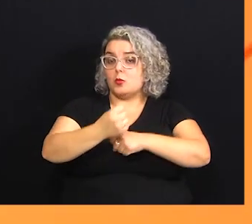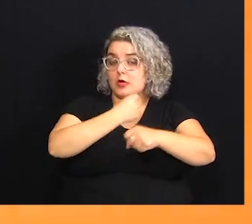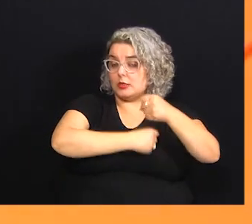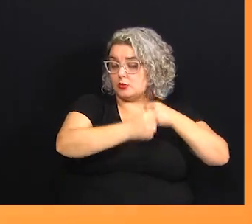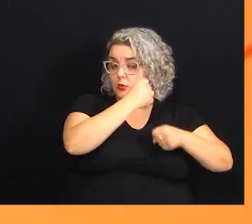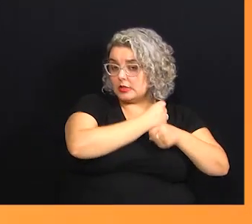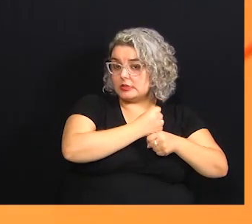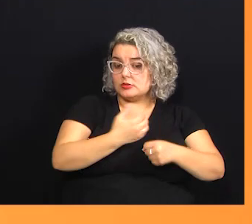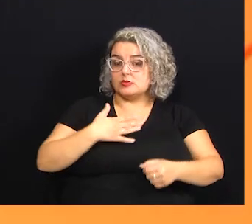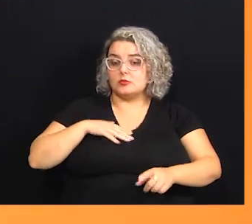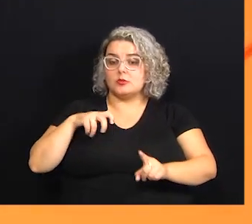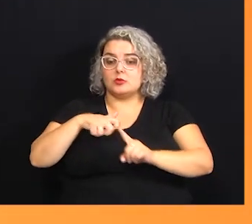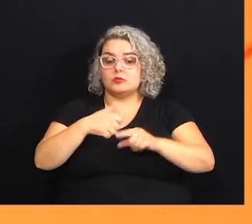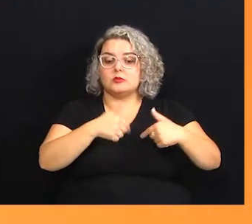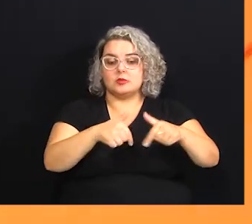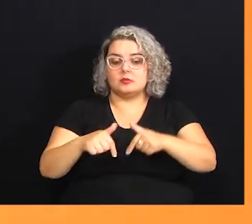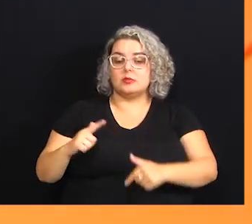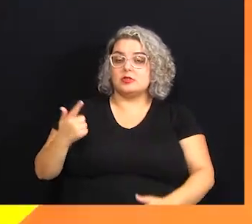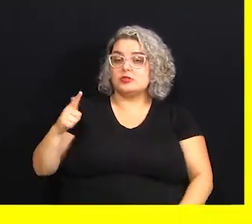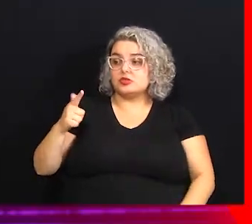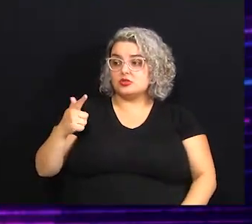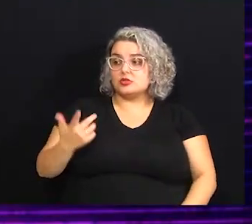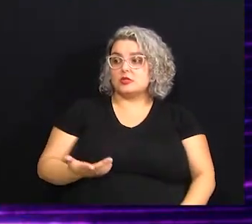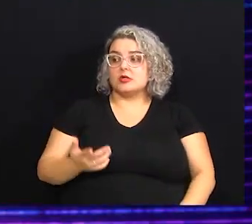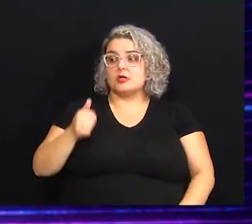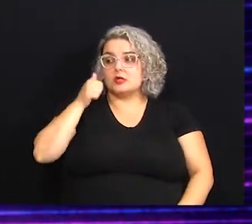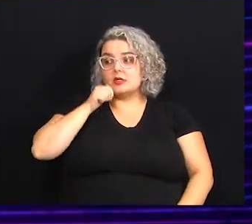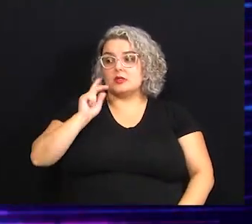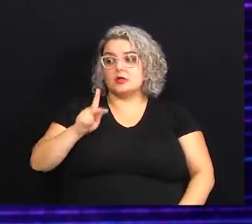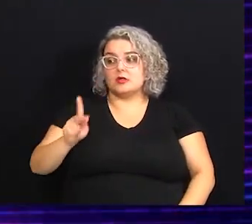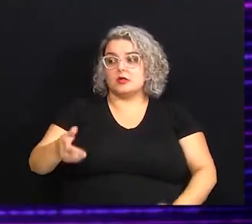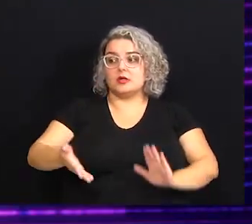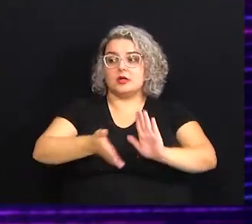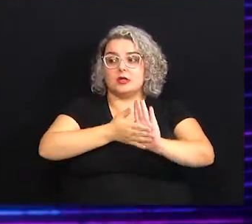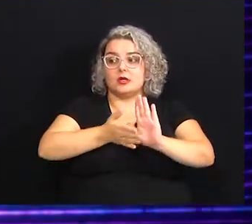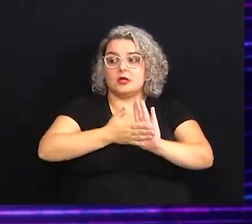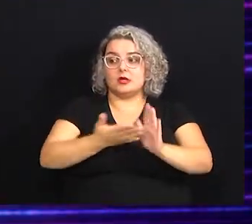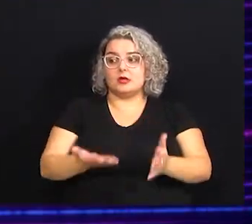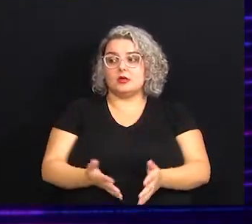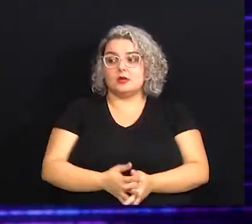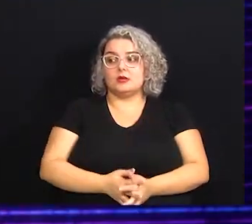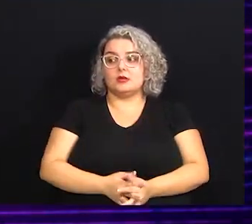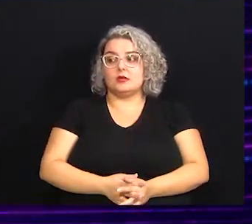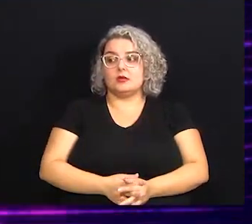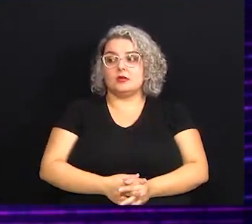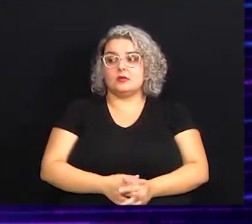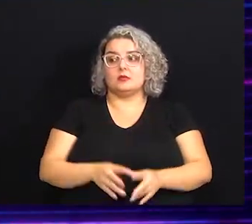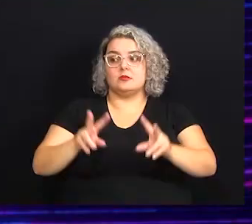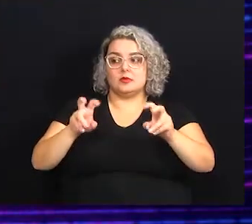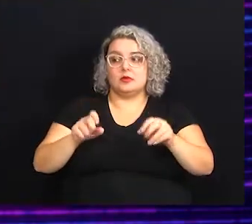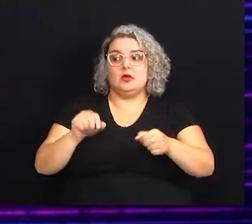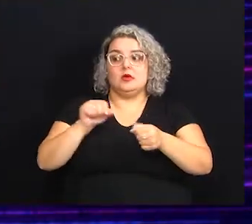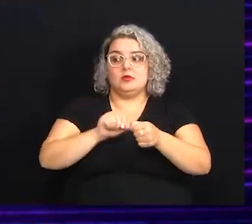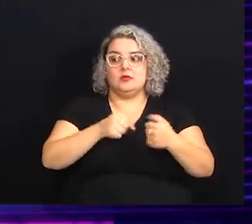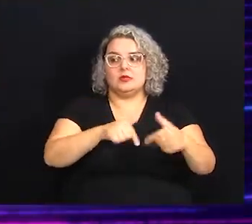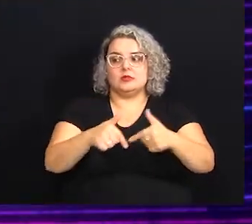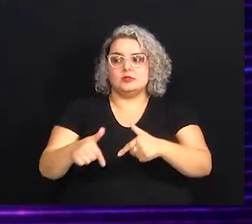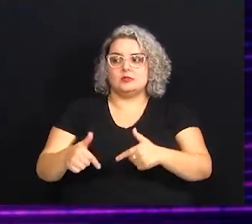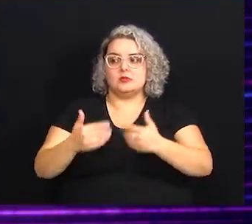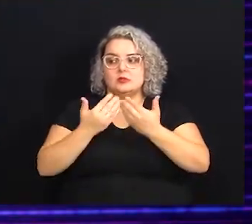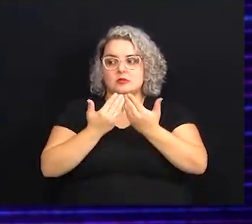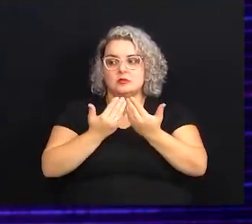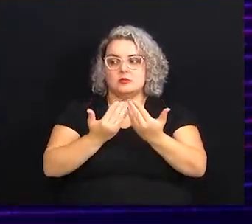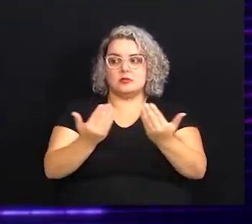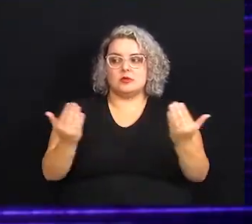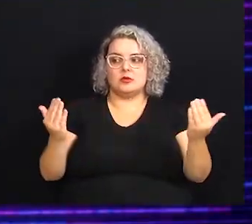foi um curta-metragem, um trabalho de geografia, que a professora ela propunha o seguinte tema: faça um trabalho sobre